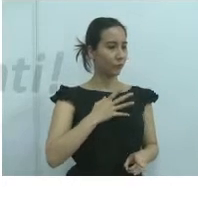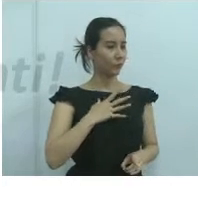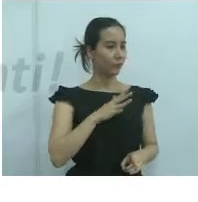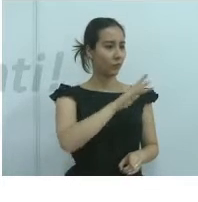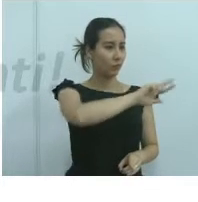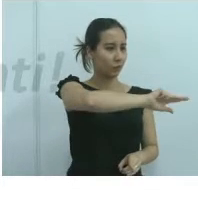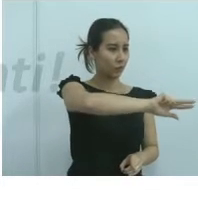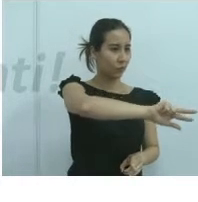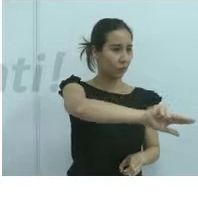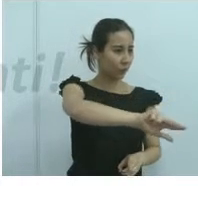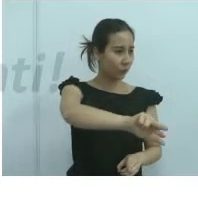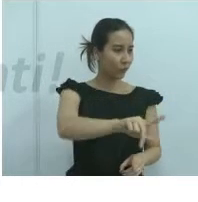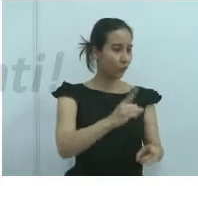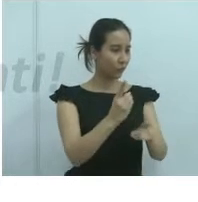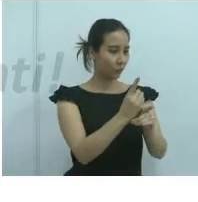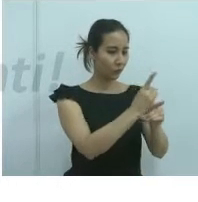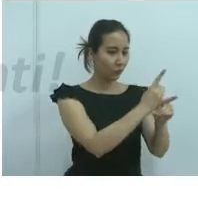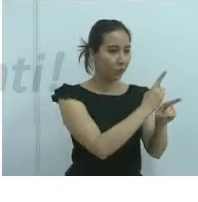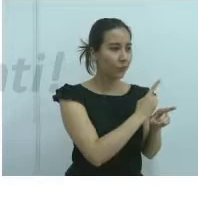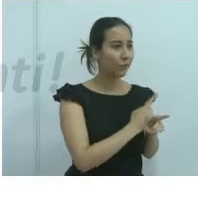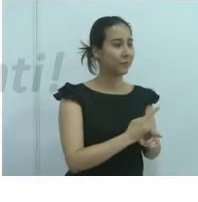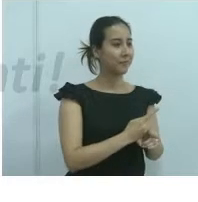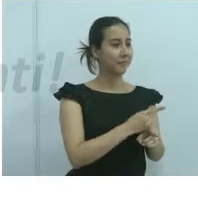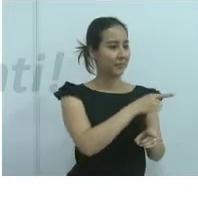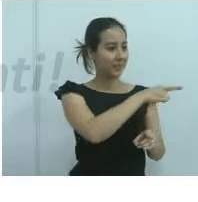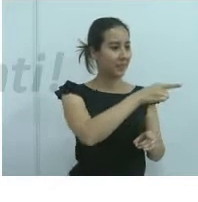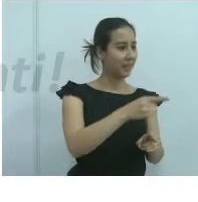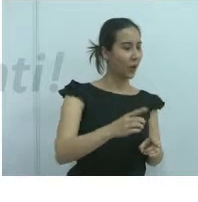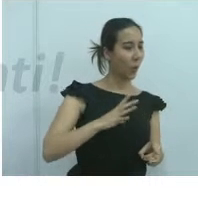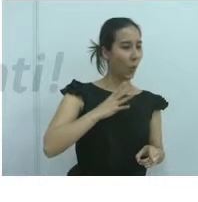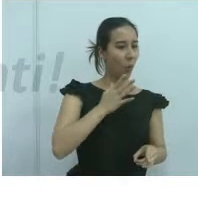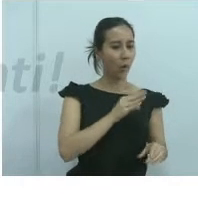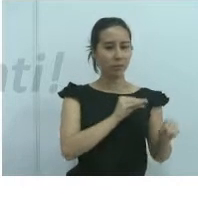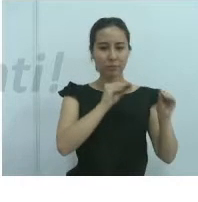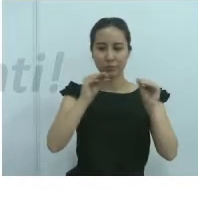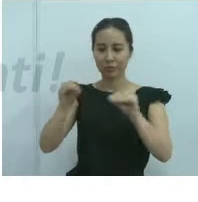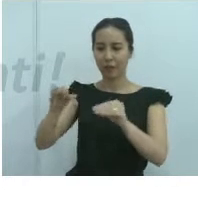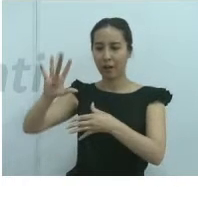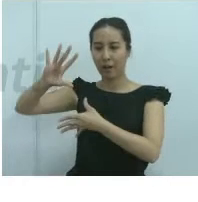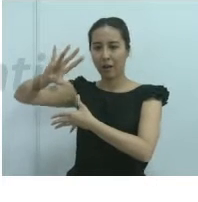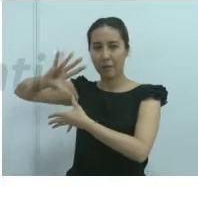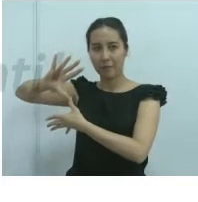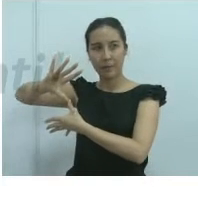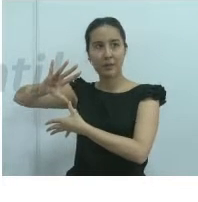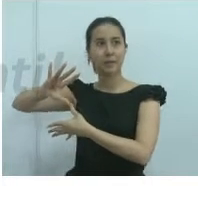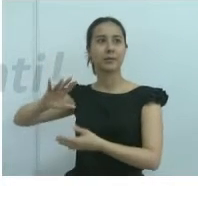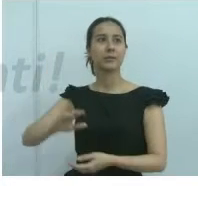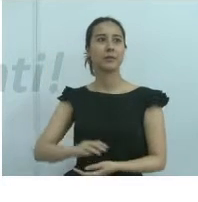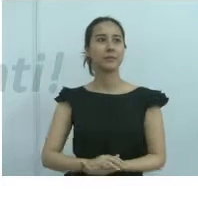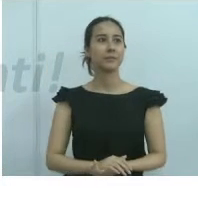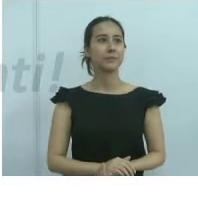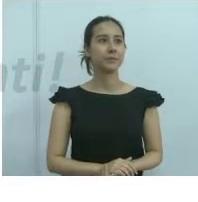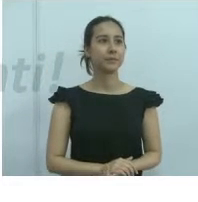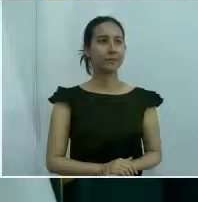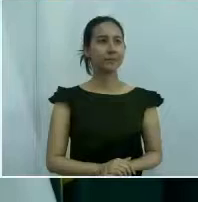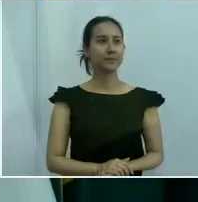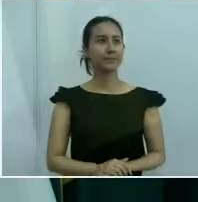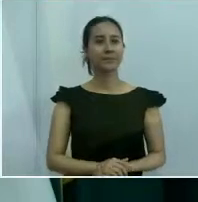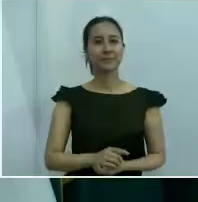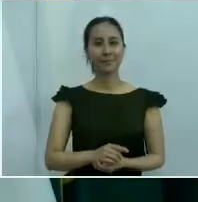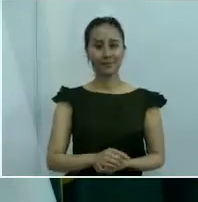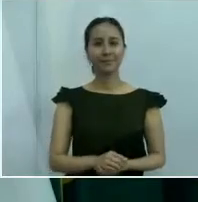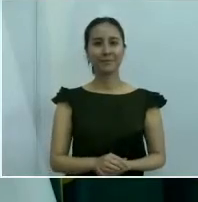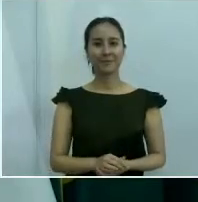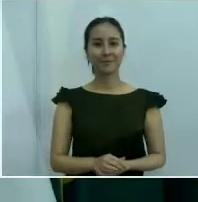propagandas pelas promessas de facilidade se aventuraram para a américa ao guri tanque augura tutti